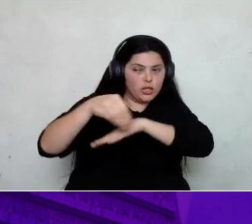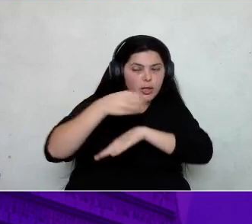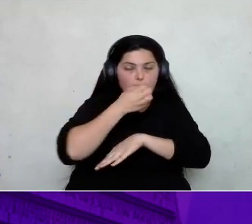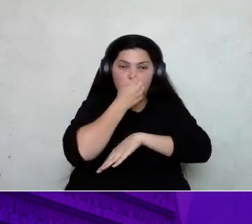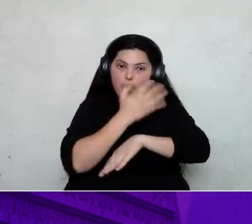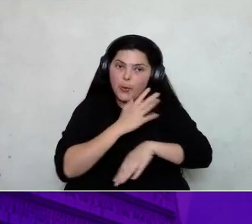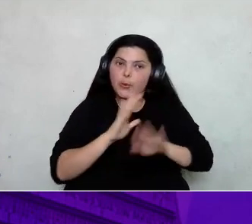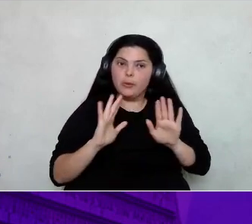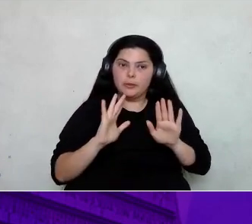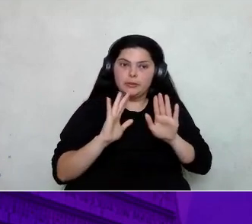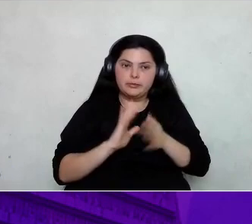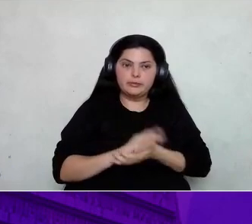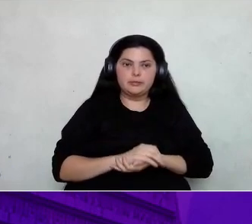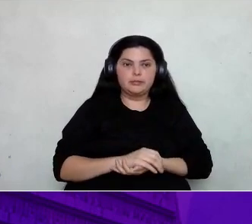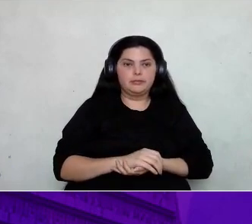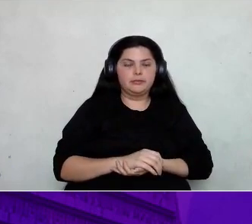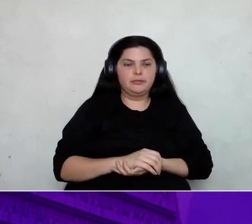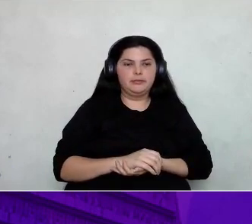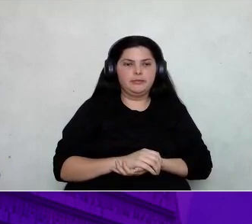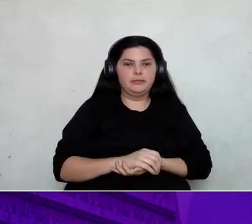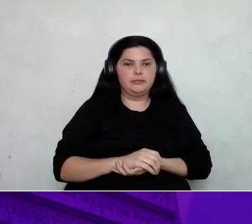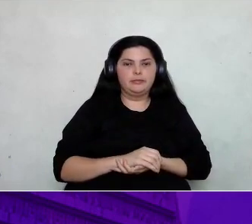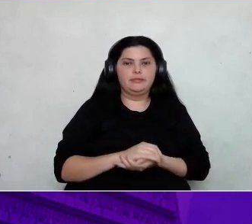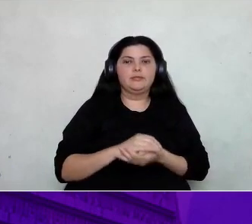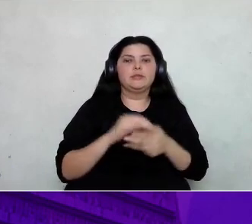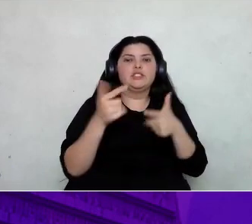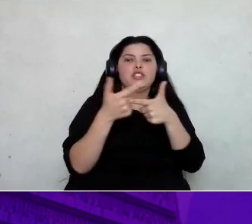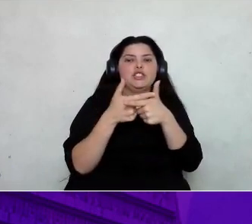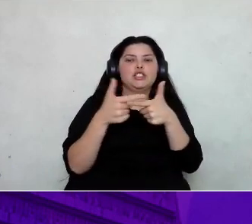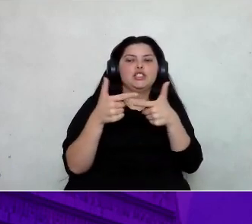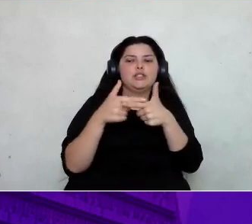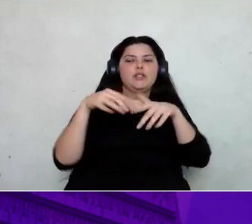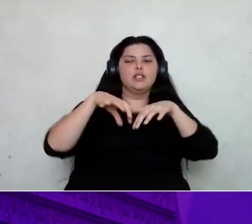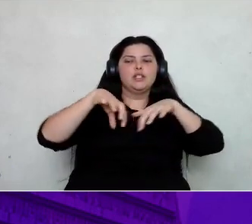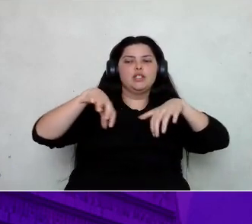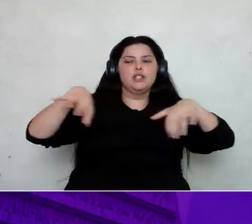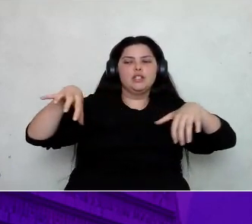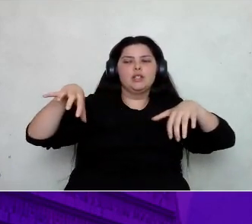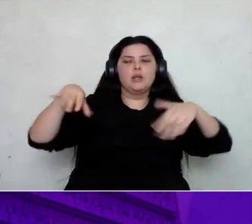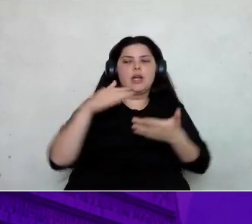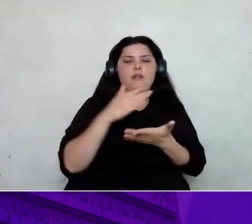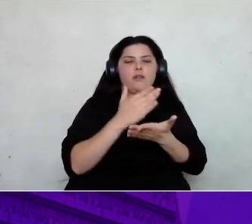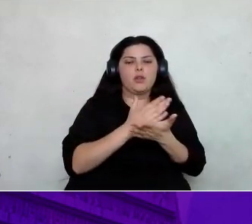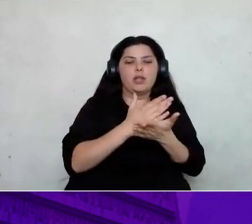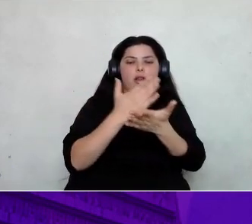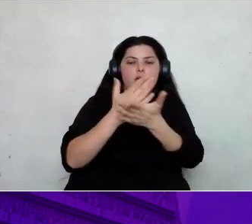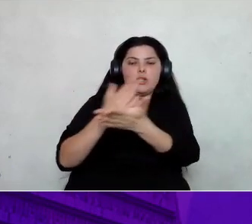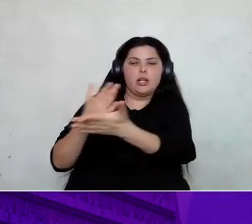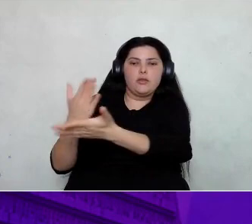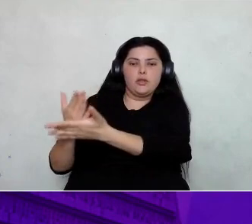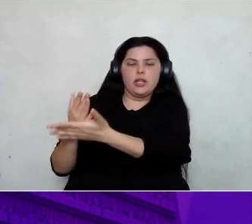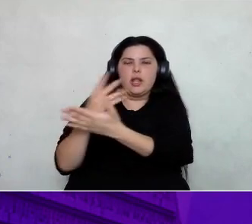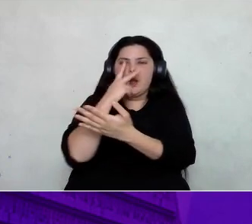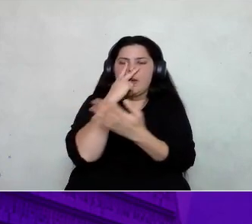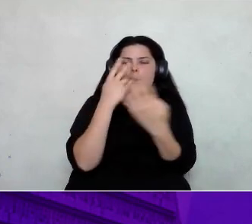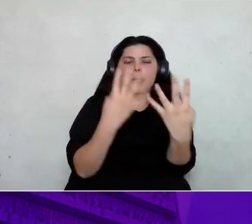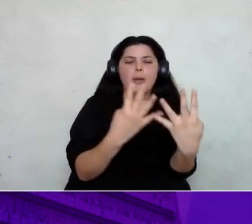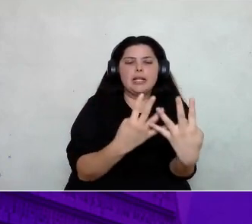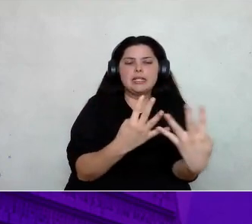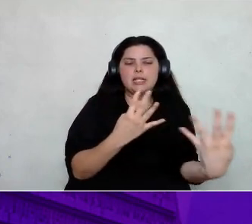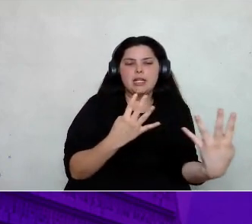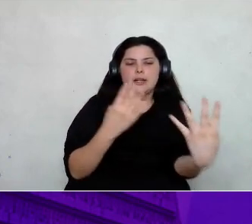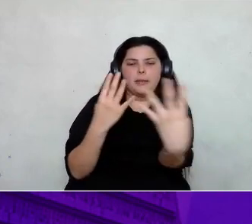É, a gente divide os microserviços por fronteiras. Então, eu teria uma cerquinha. E essa cerquinha, ela